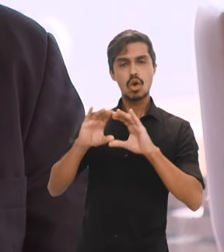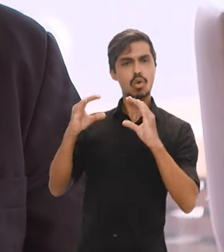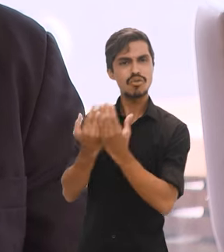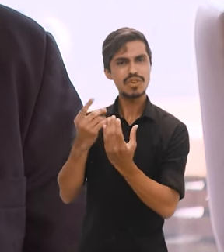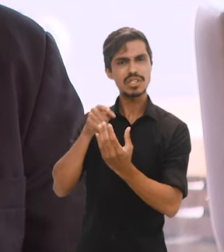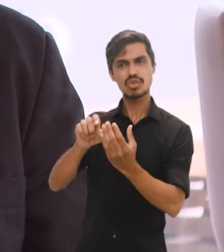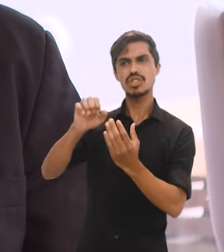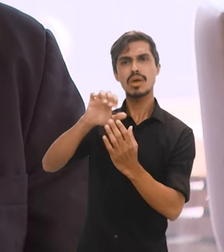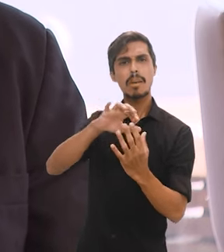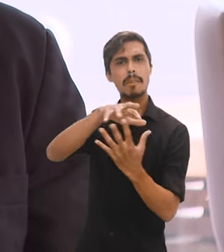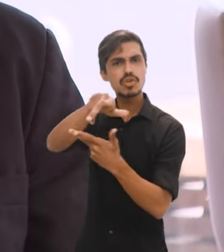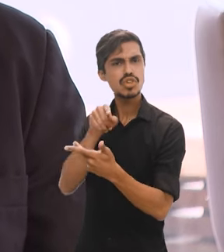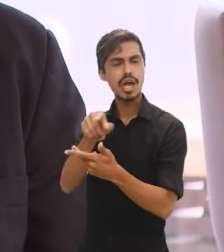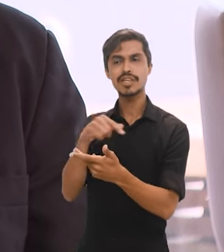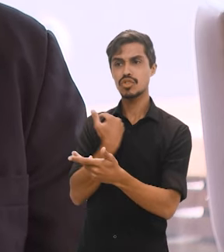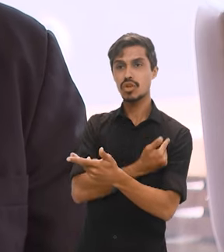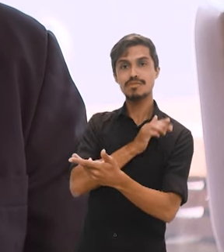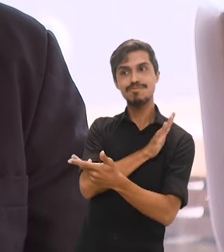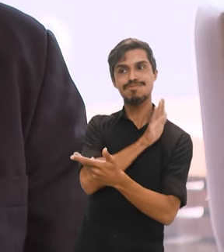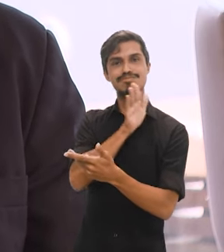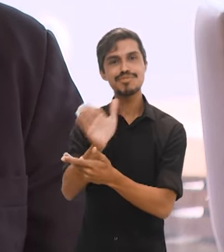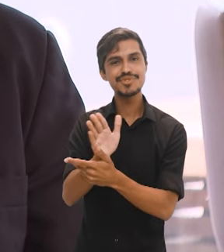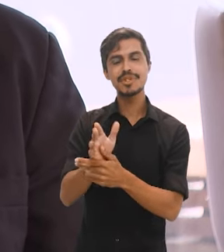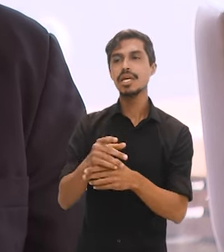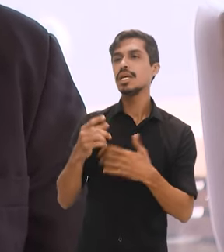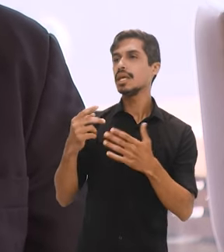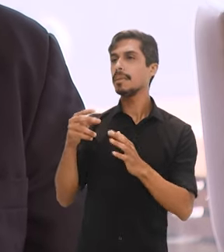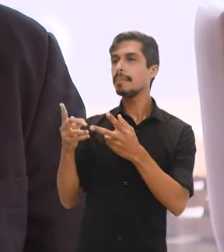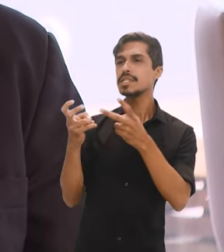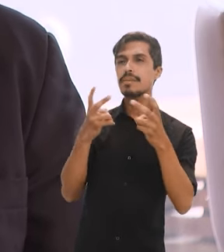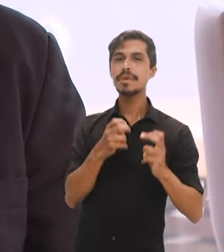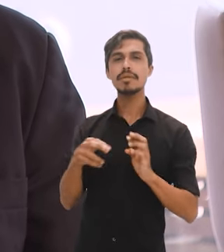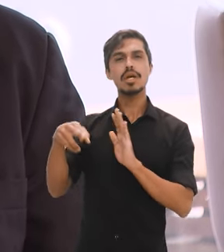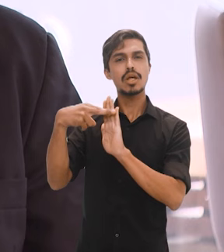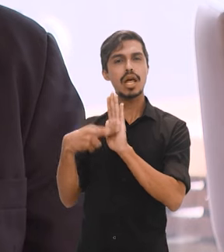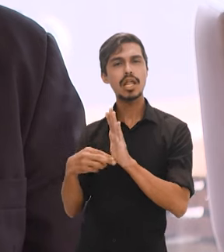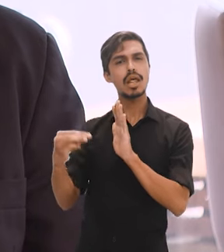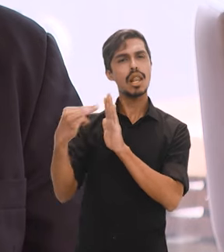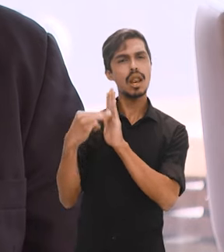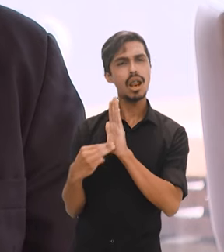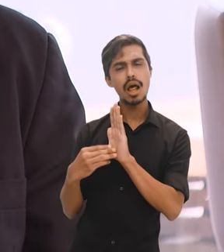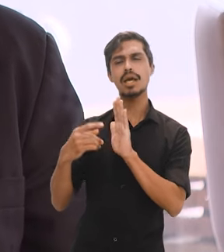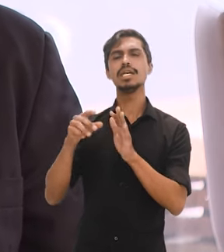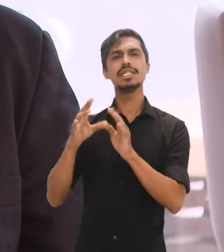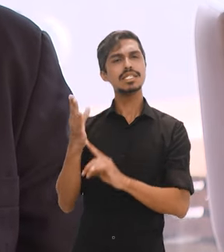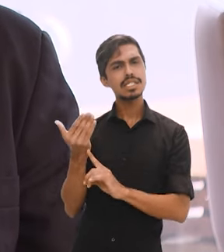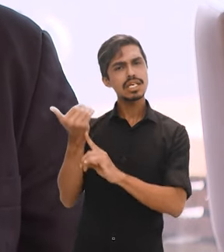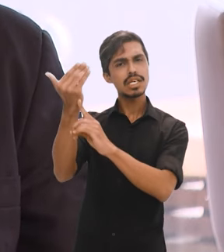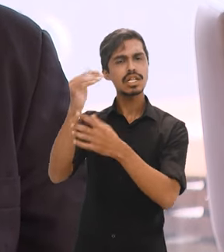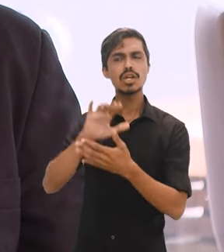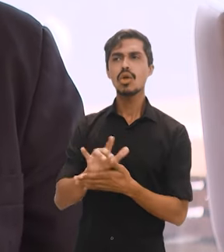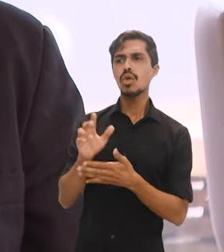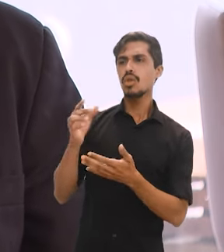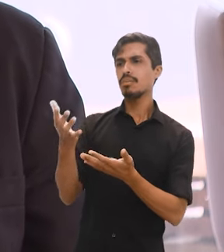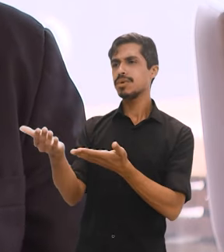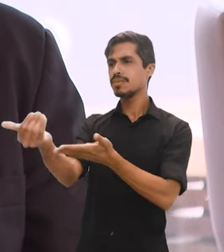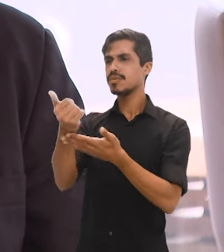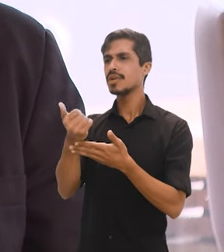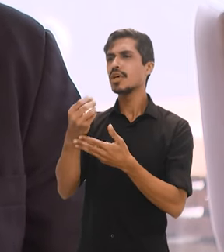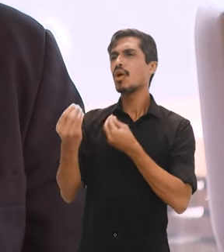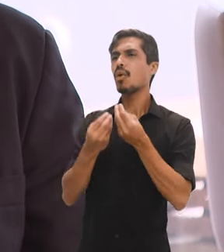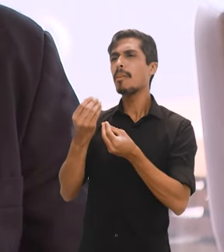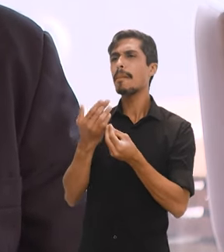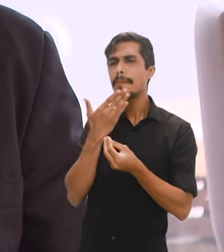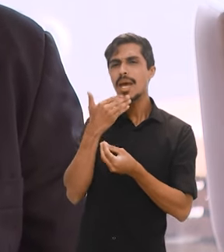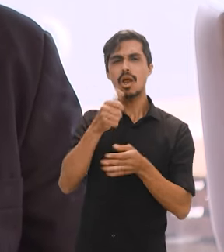se constituem também normas e procedimentos metodológicos, científicos, para que a gente possa oferecer os melhores